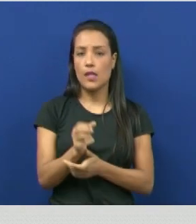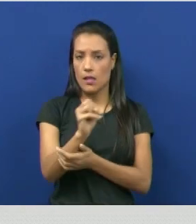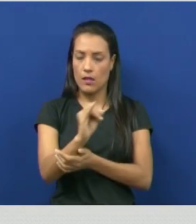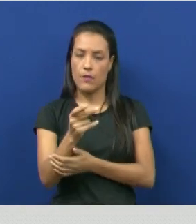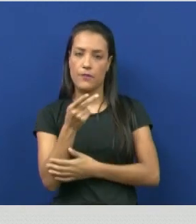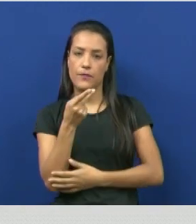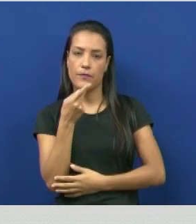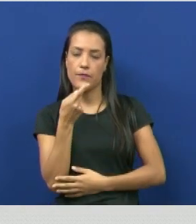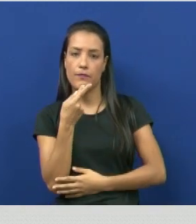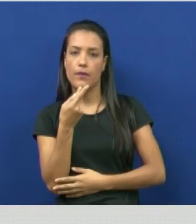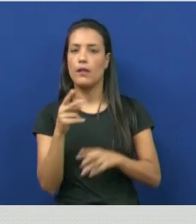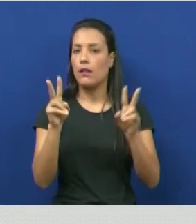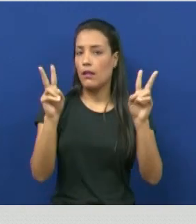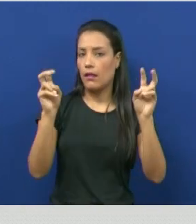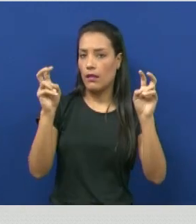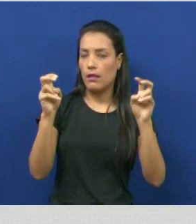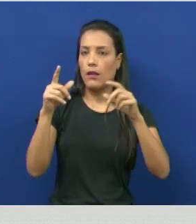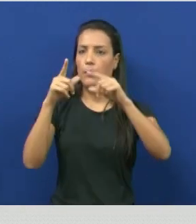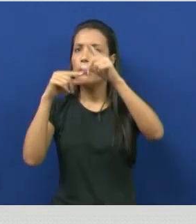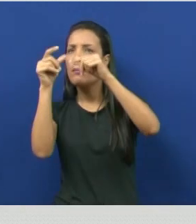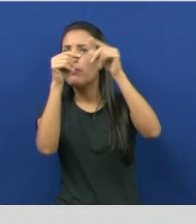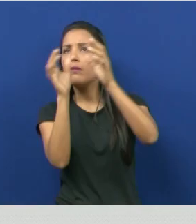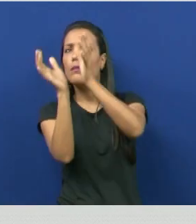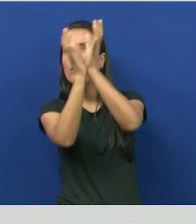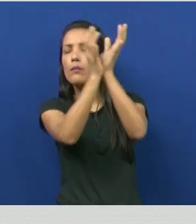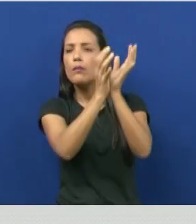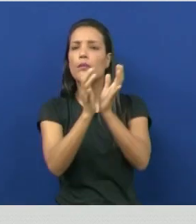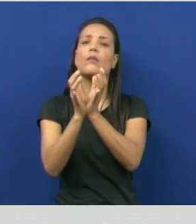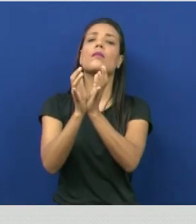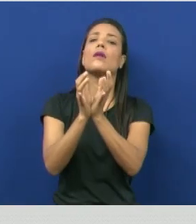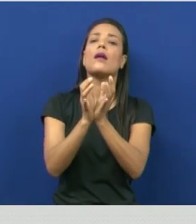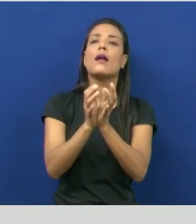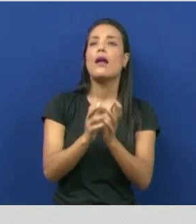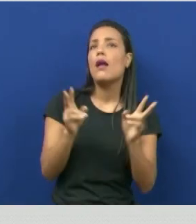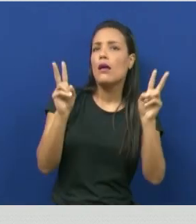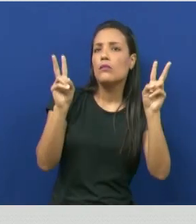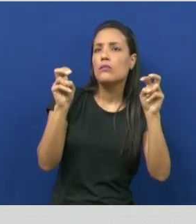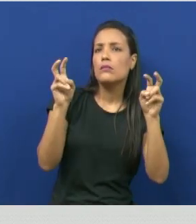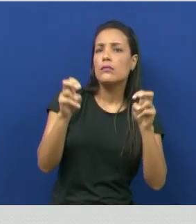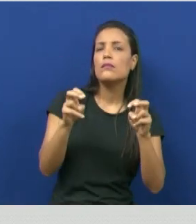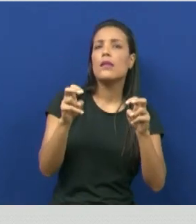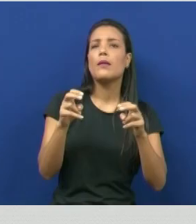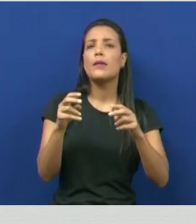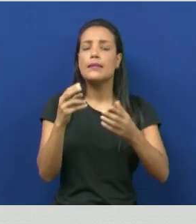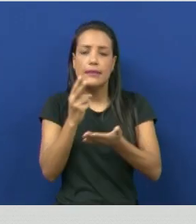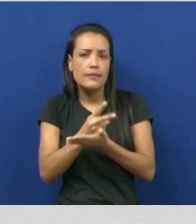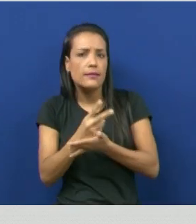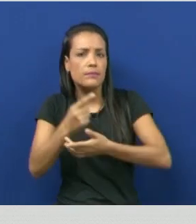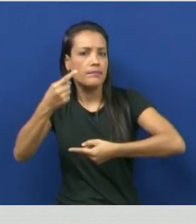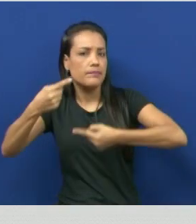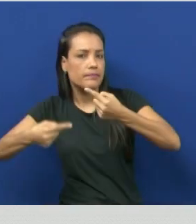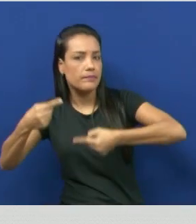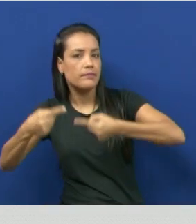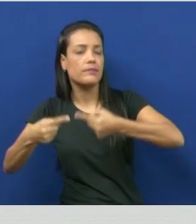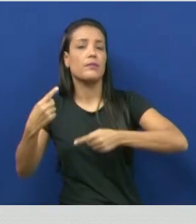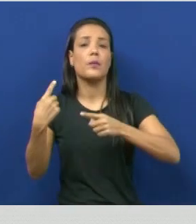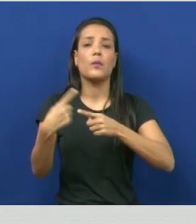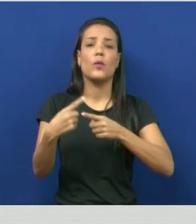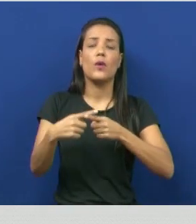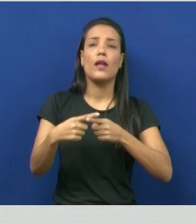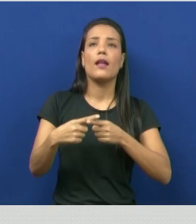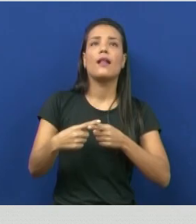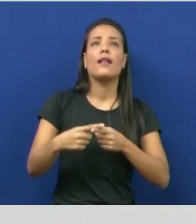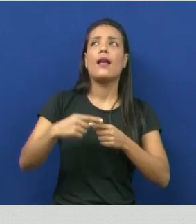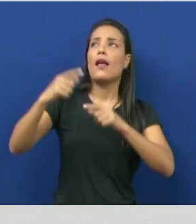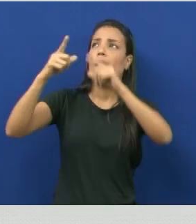fala também sobre constelações, sobre galáxias, um assunto que entra bastante em discussão é a respeito das estrelas